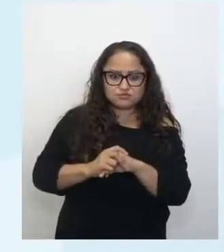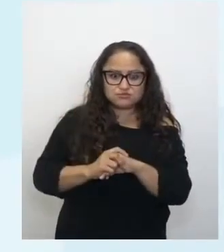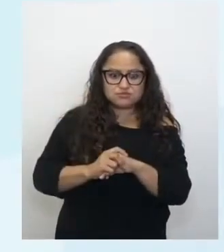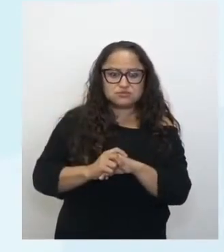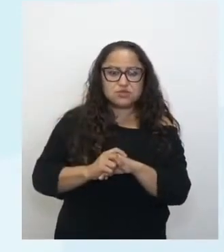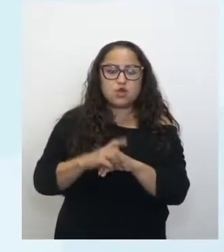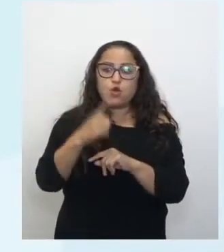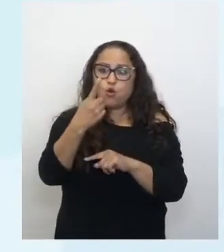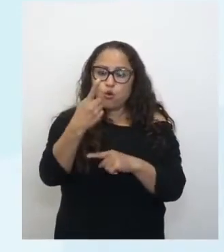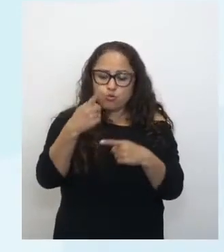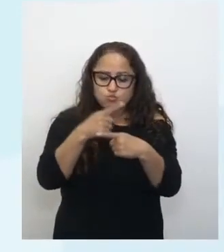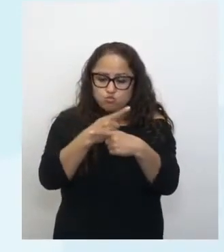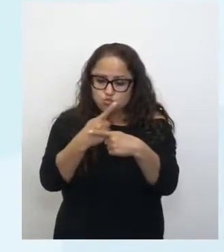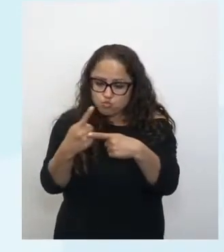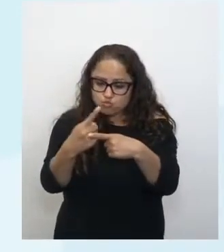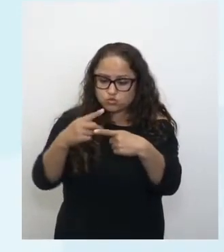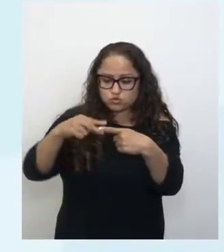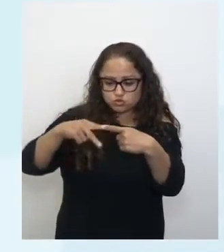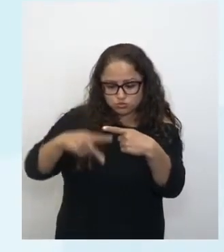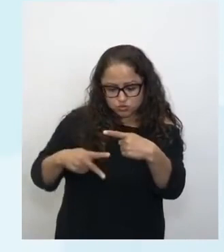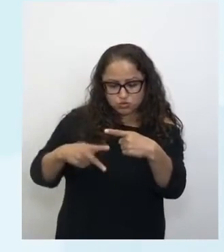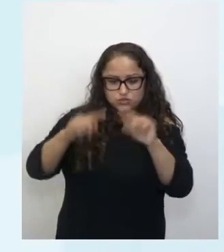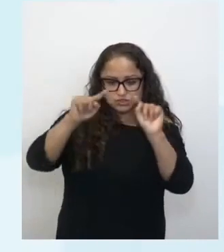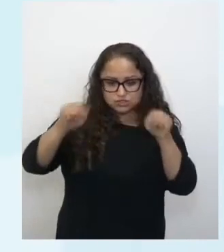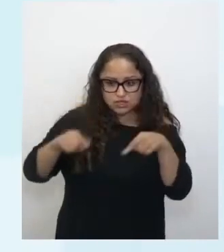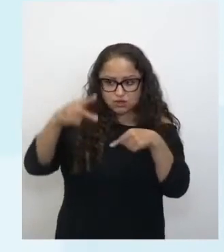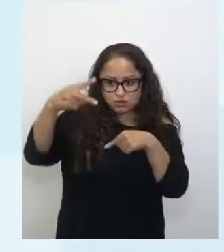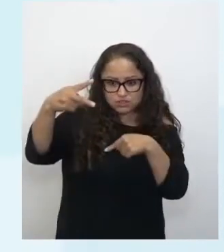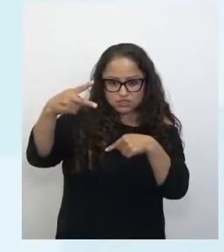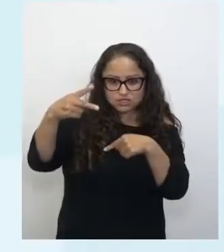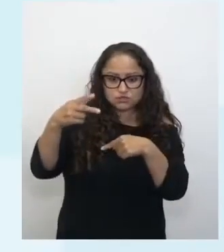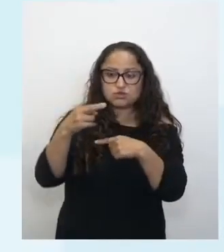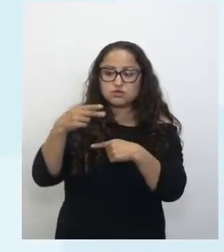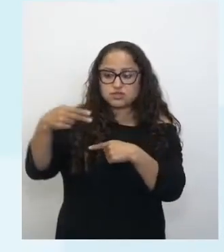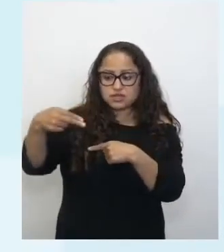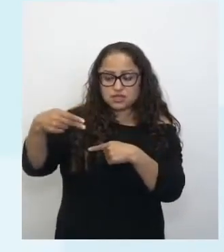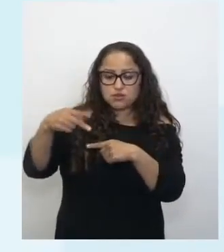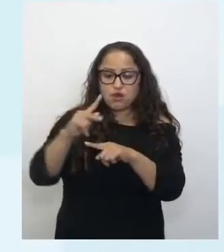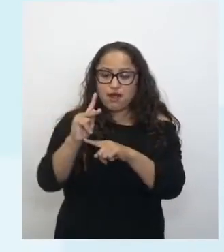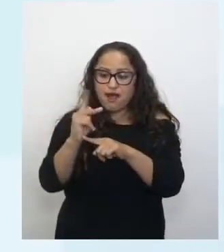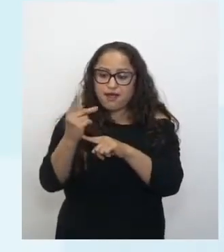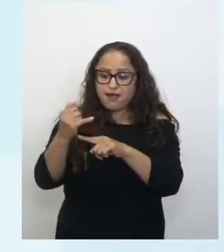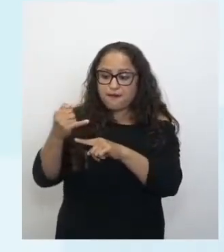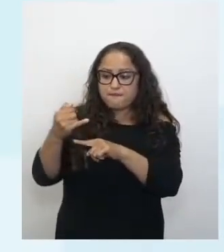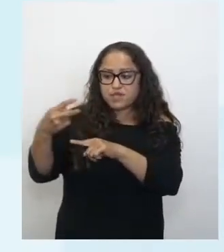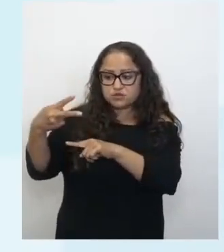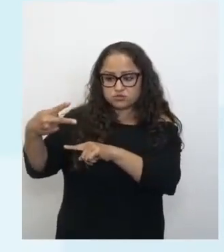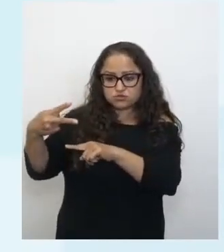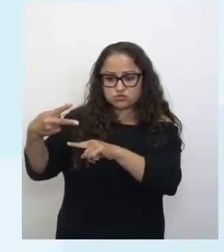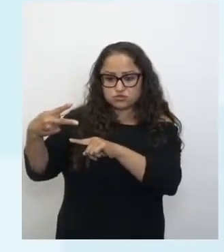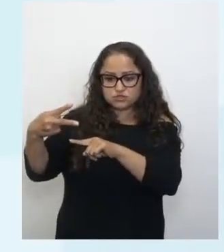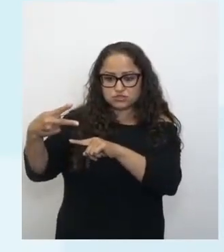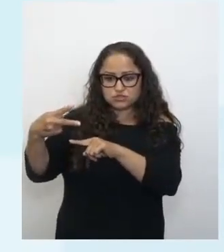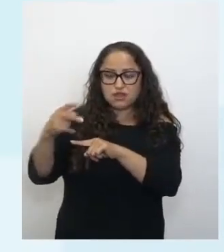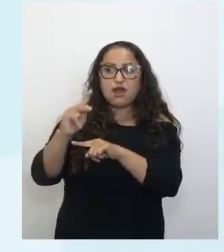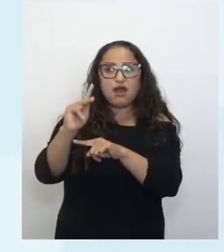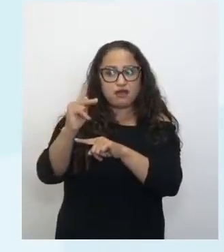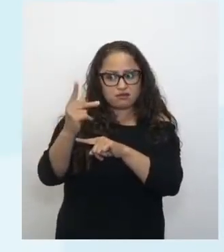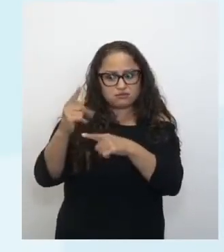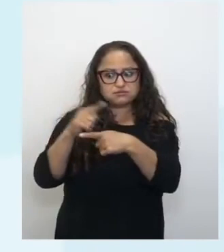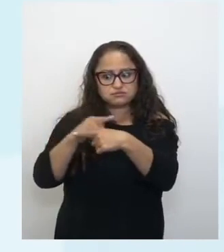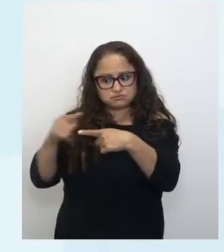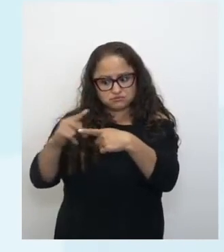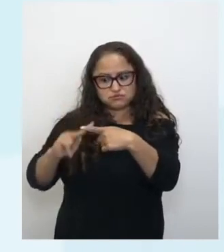1 sobre 2 ao quadrado = H - 2 agazão né